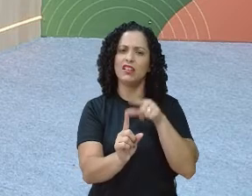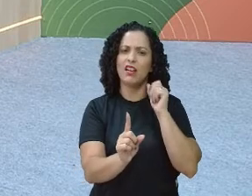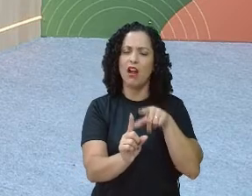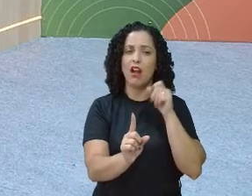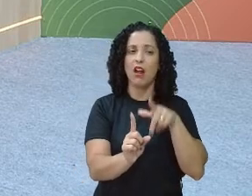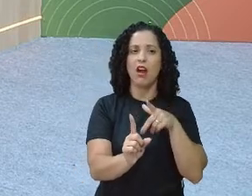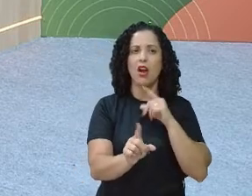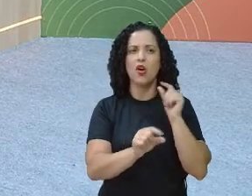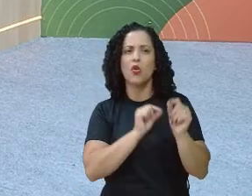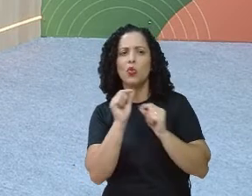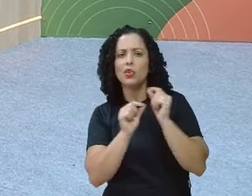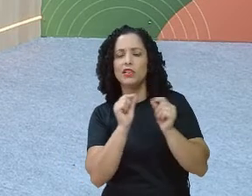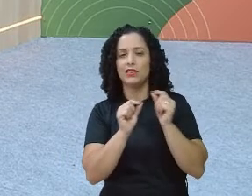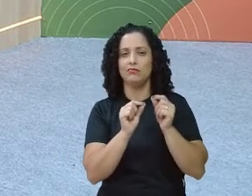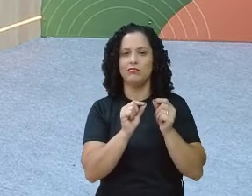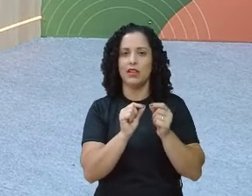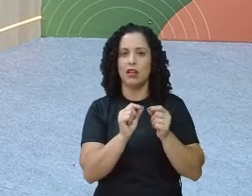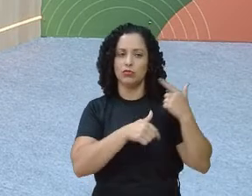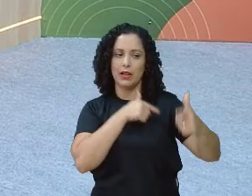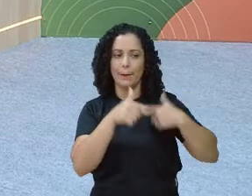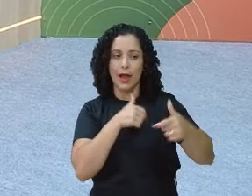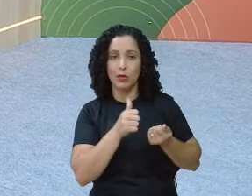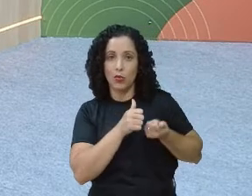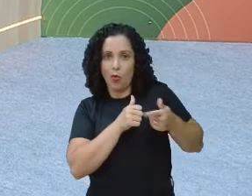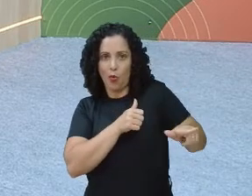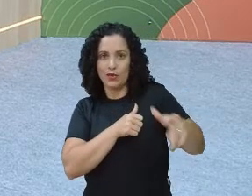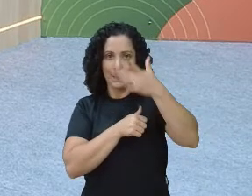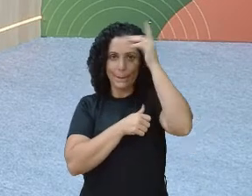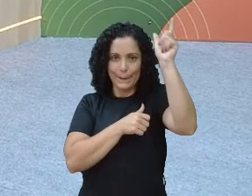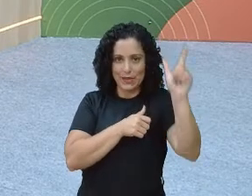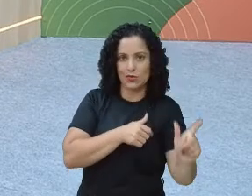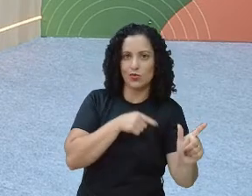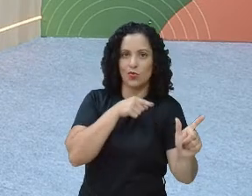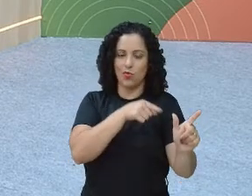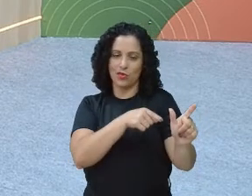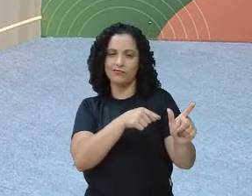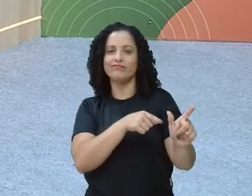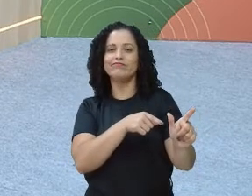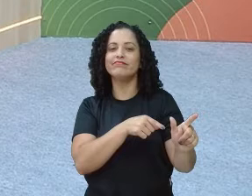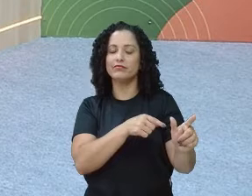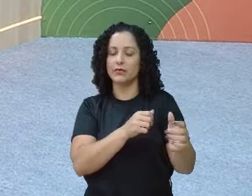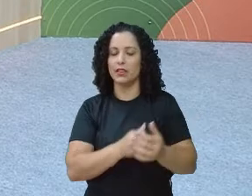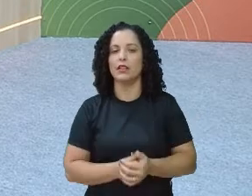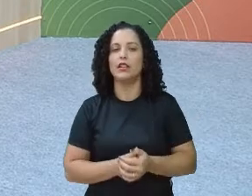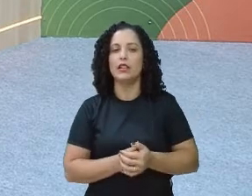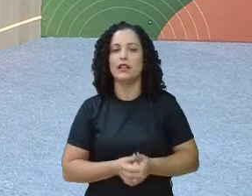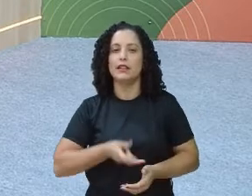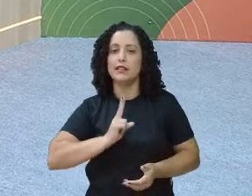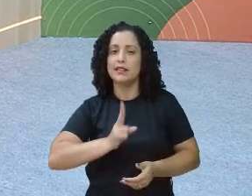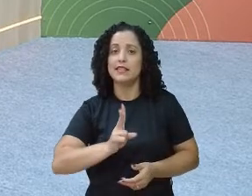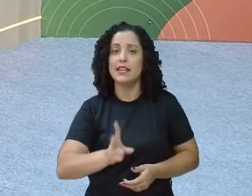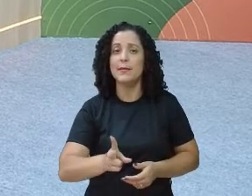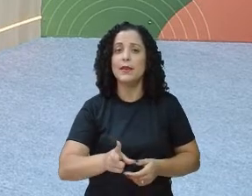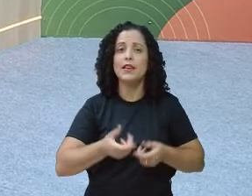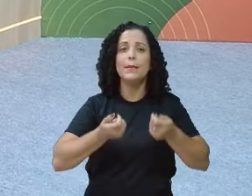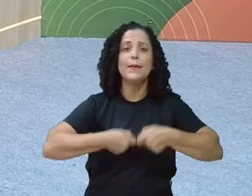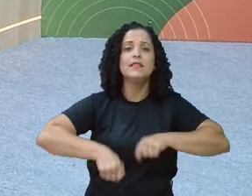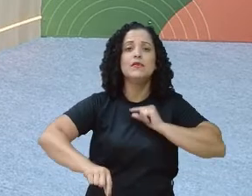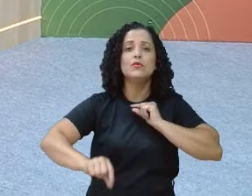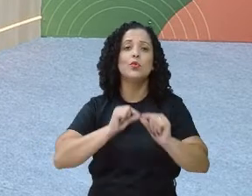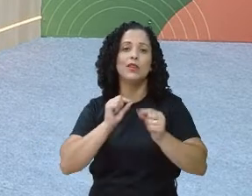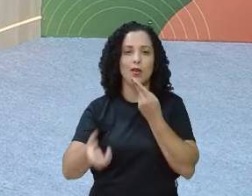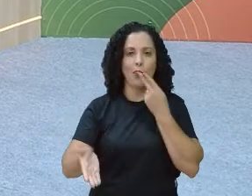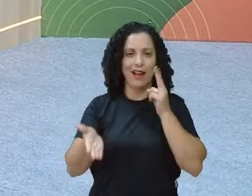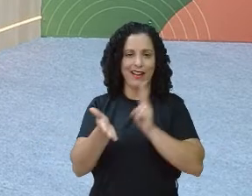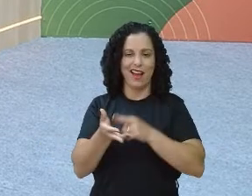atitudes feitas por outrem, ou seja, por outra pessoa, né, por um terceiro. Então, é sempre bom, quando for fazer uma